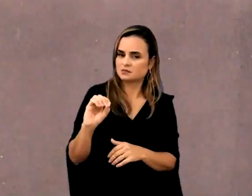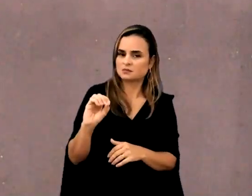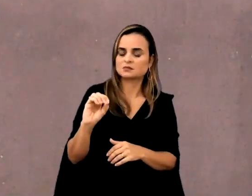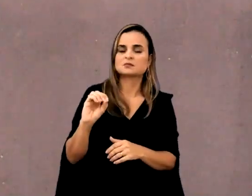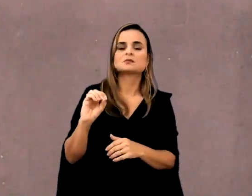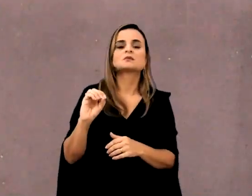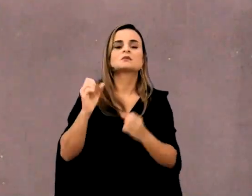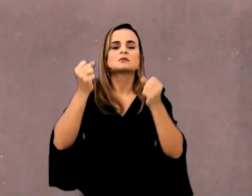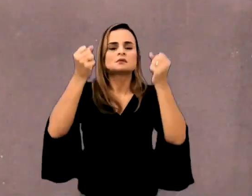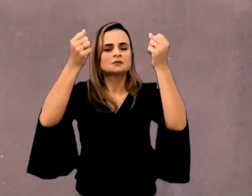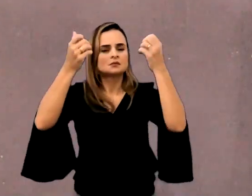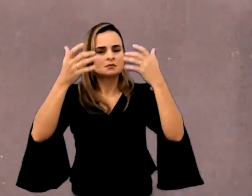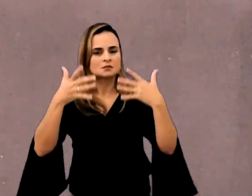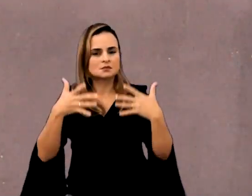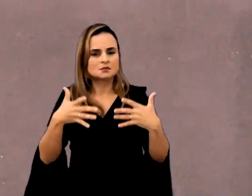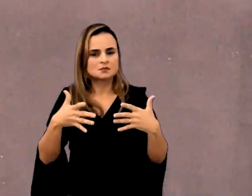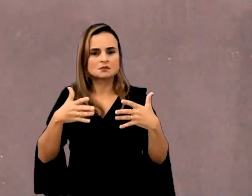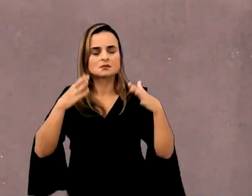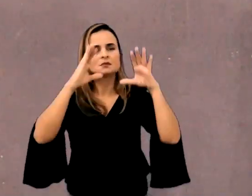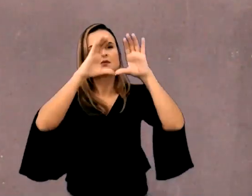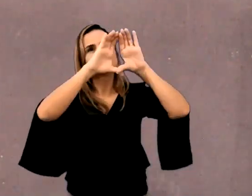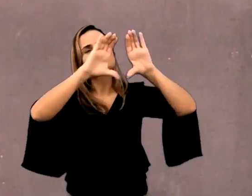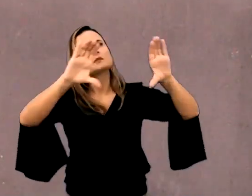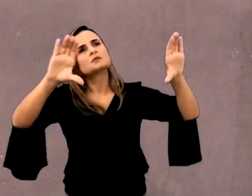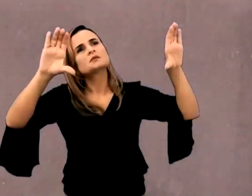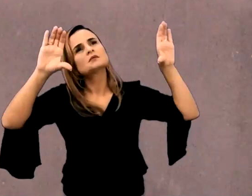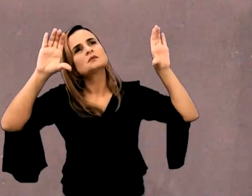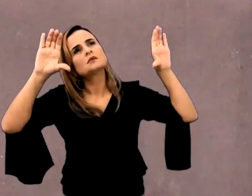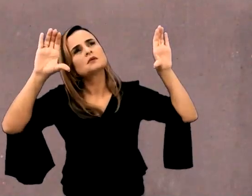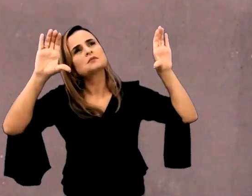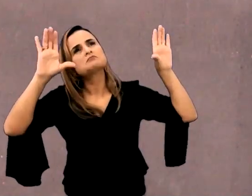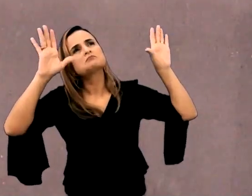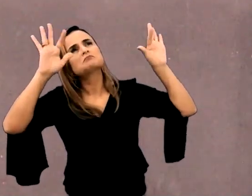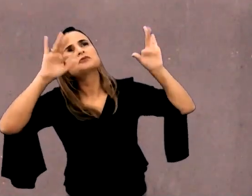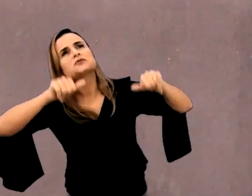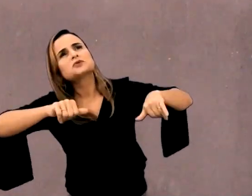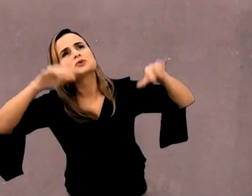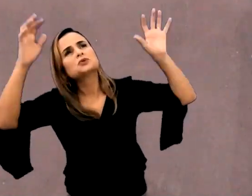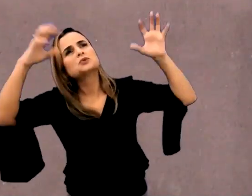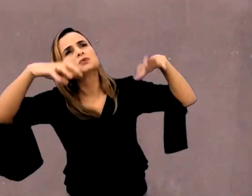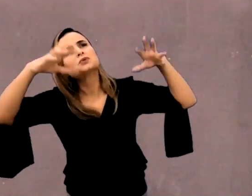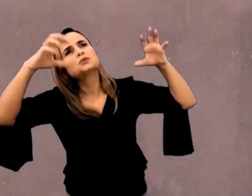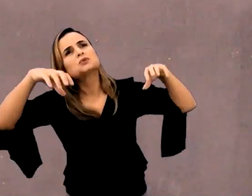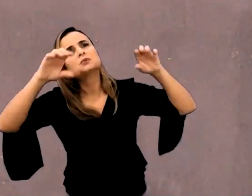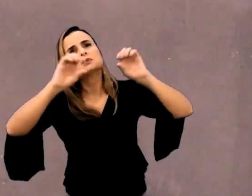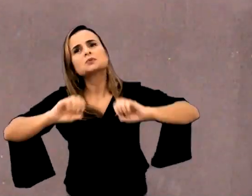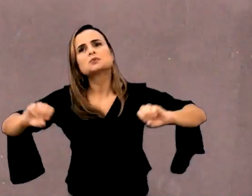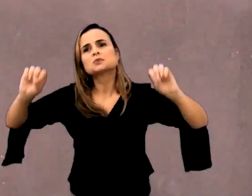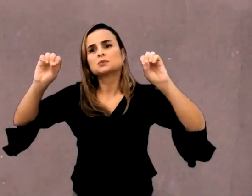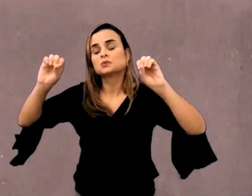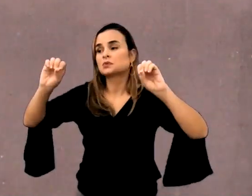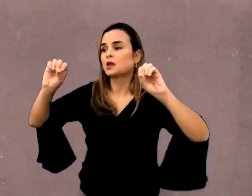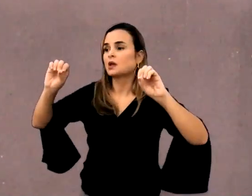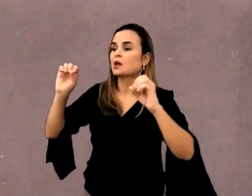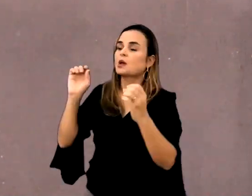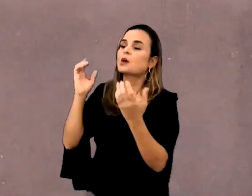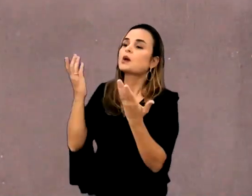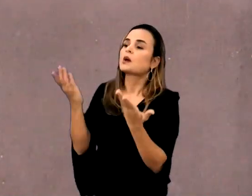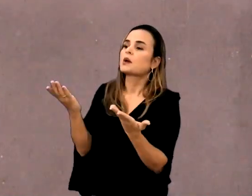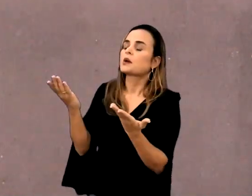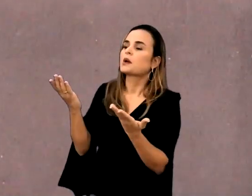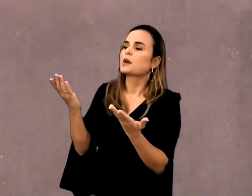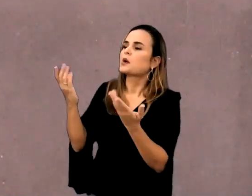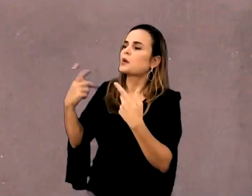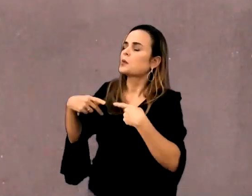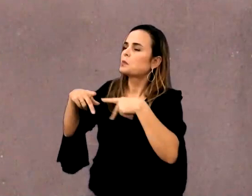vai dizer assim: quando os céus se encerrarem e não houver chuva por teu povo pecado contra ti, e ele